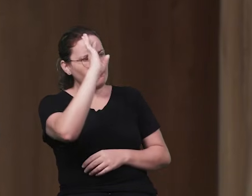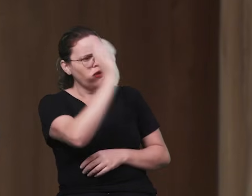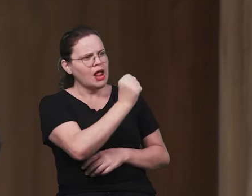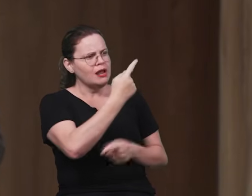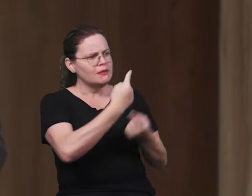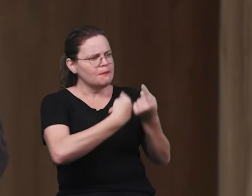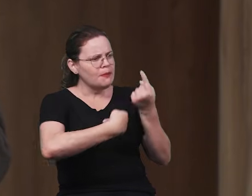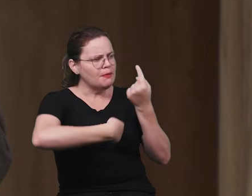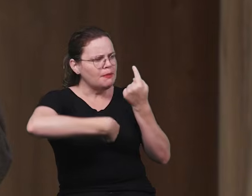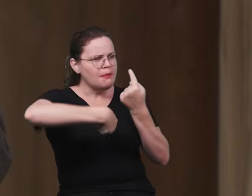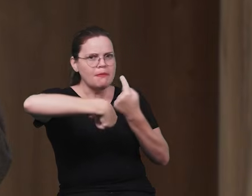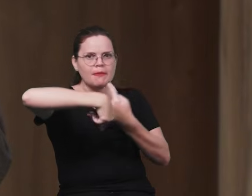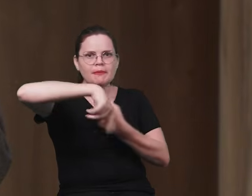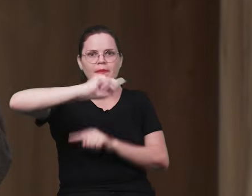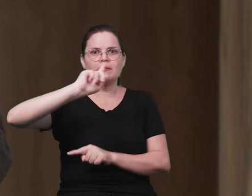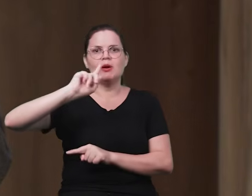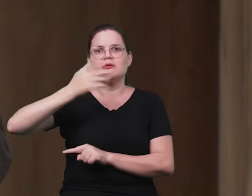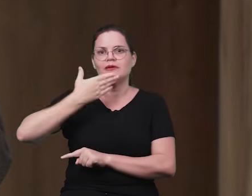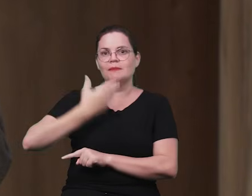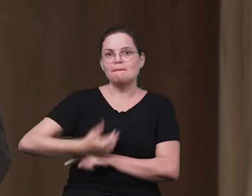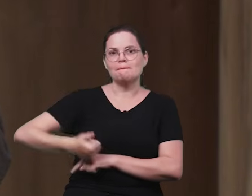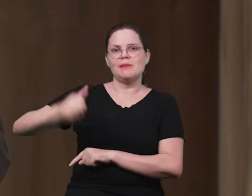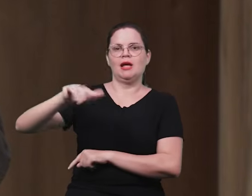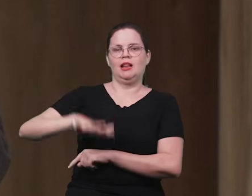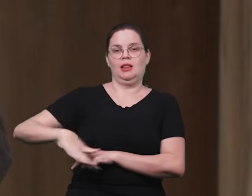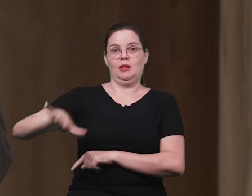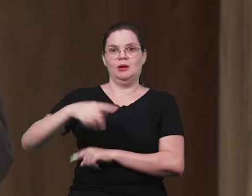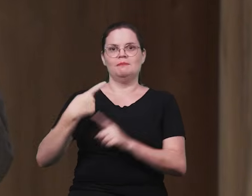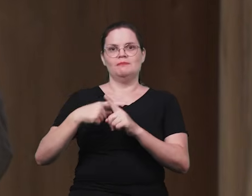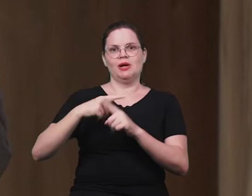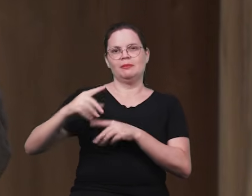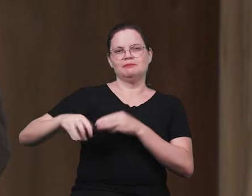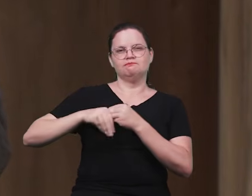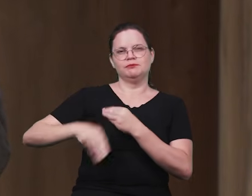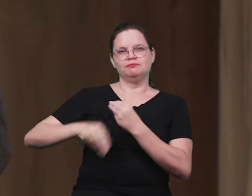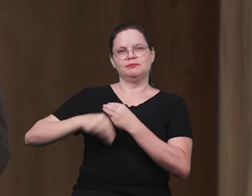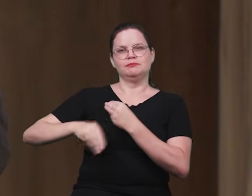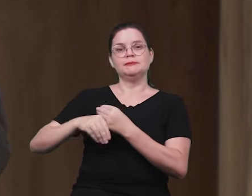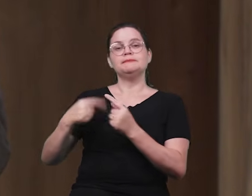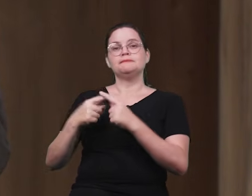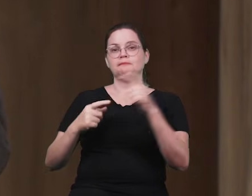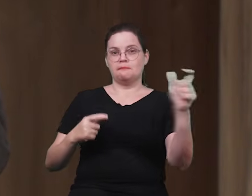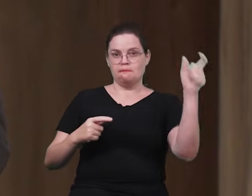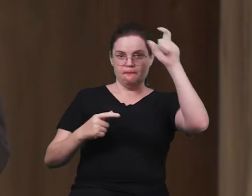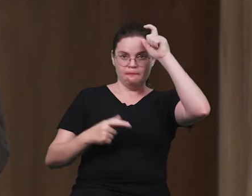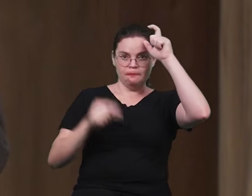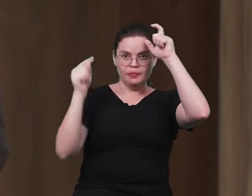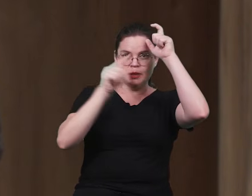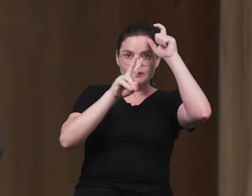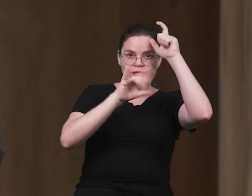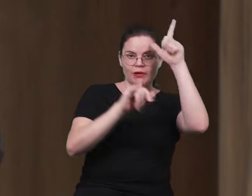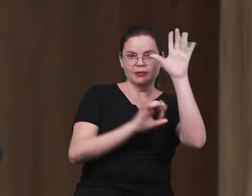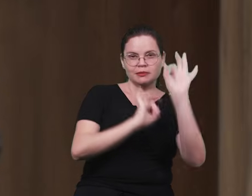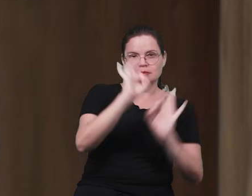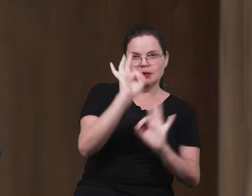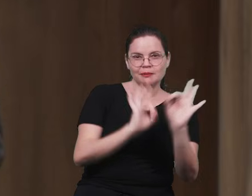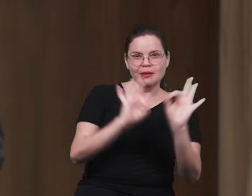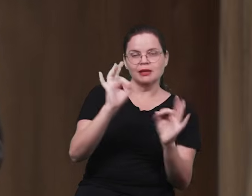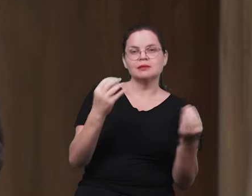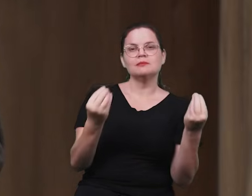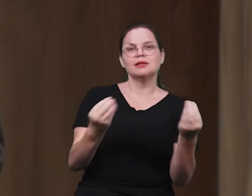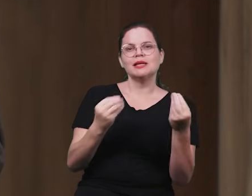vêm se somando, que na verdade o adversário, ele vem construindo uma estrutura para